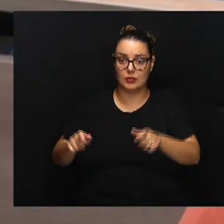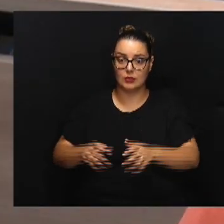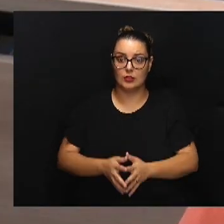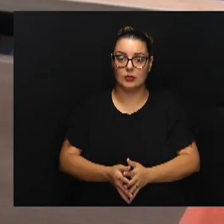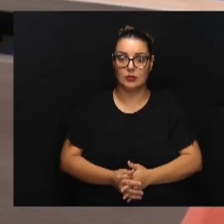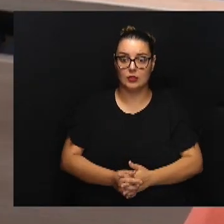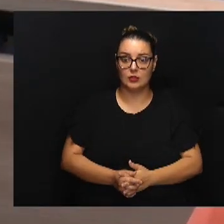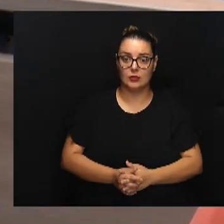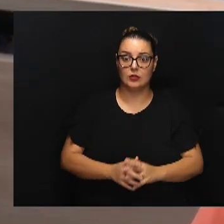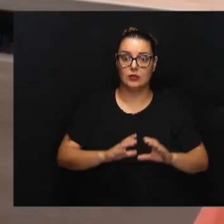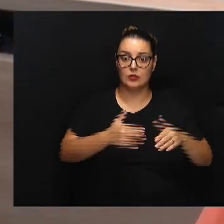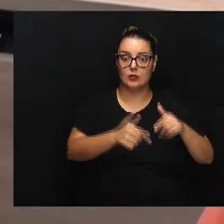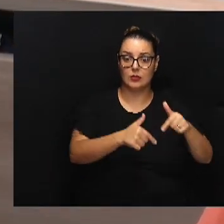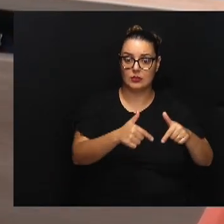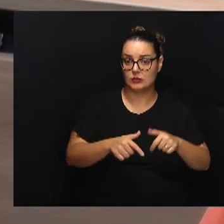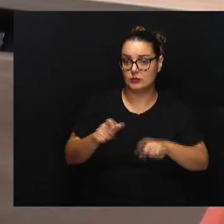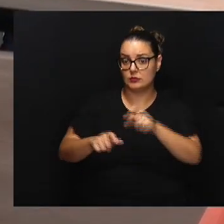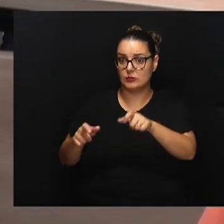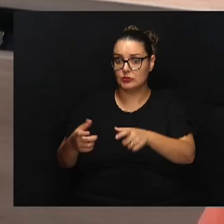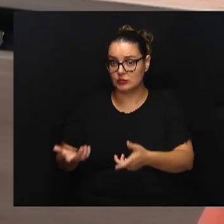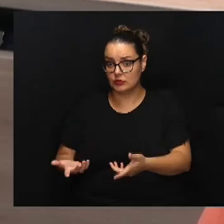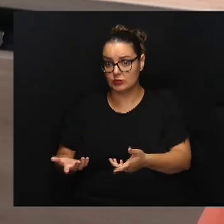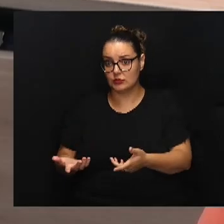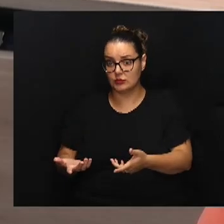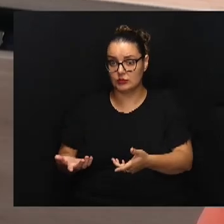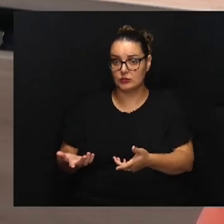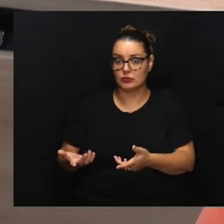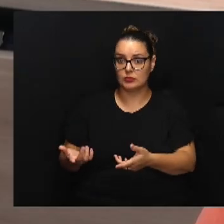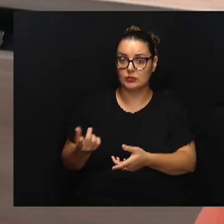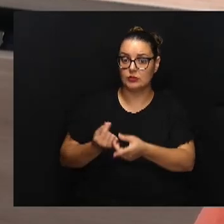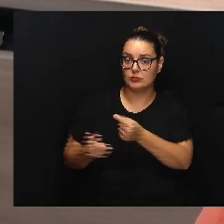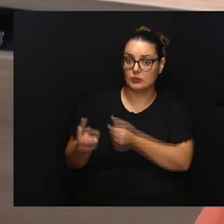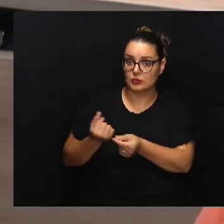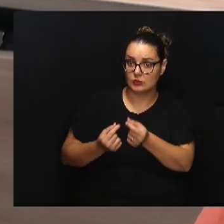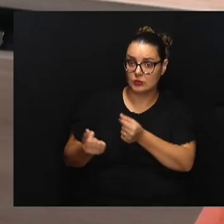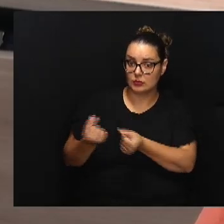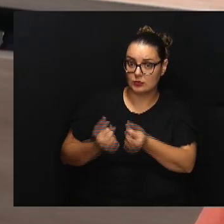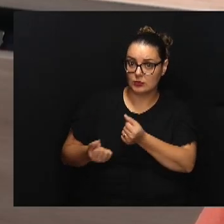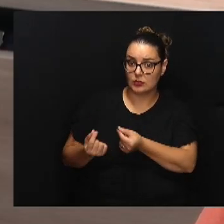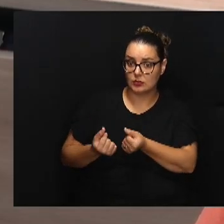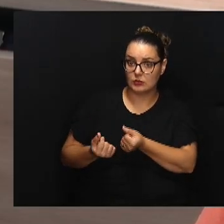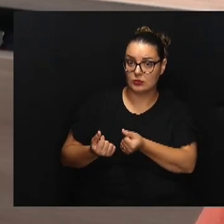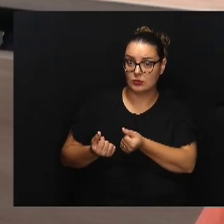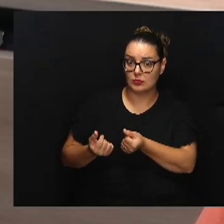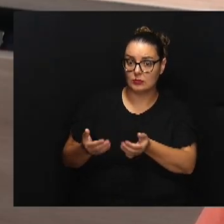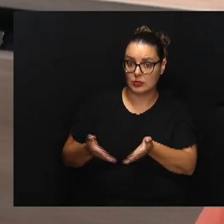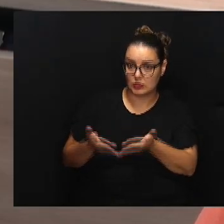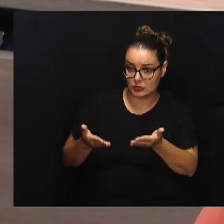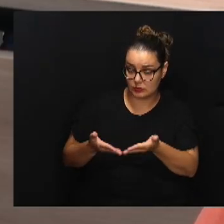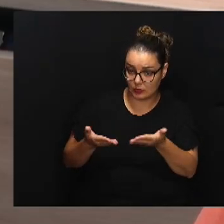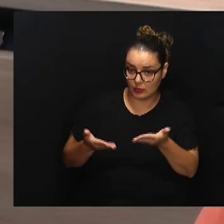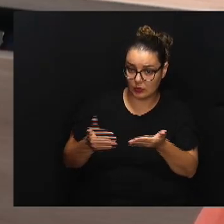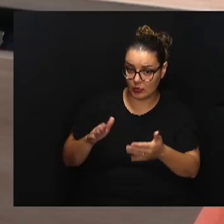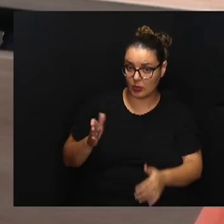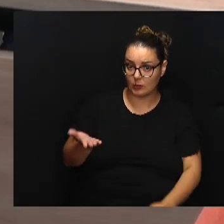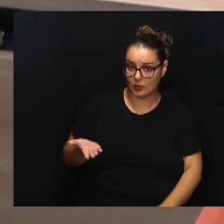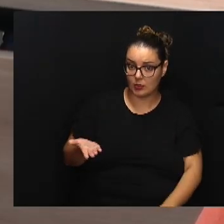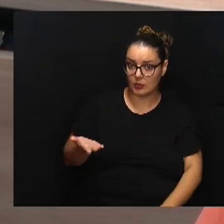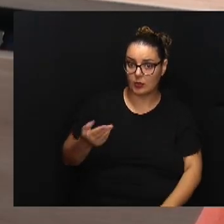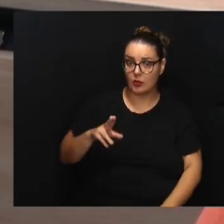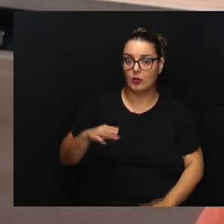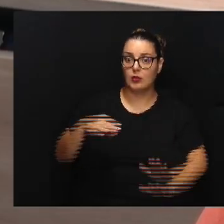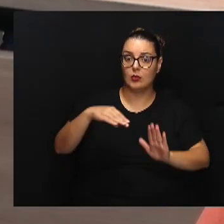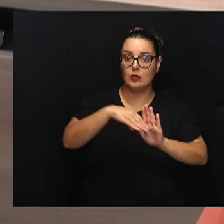da classe trabalhadora, pessoas, né, economicamente mais pobres, ou se houve uma